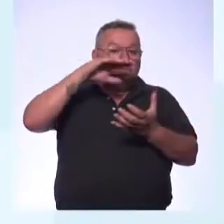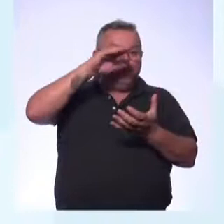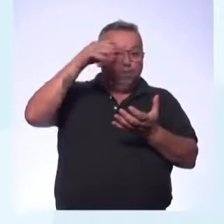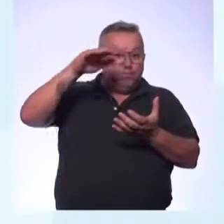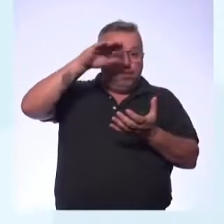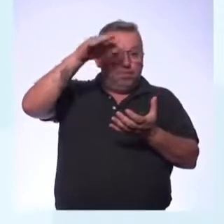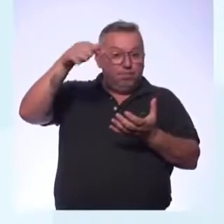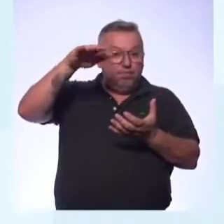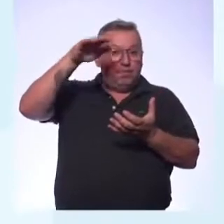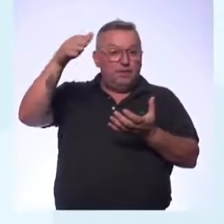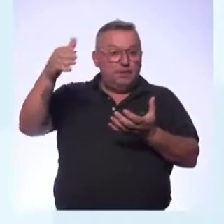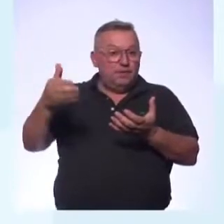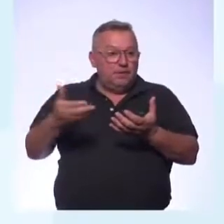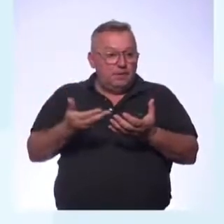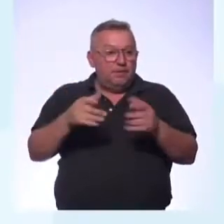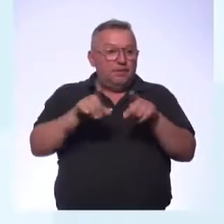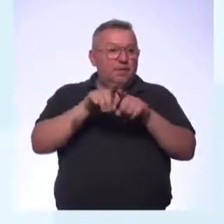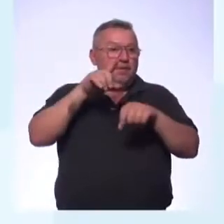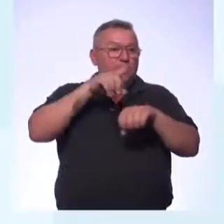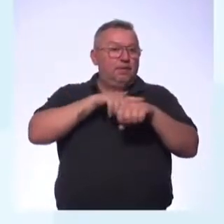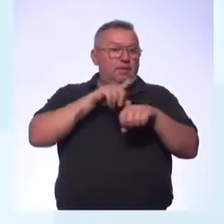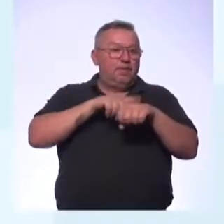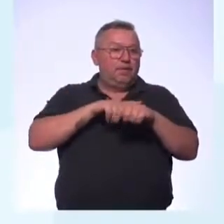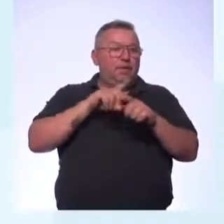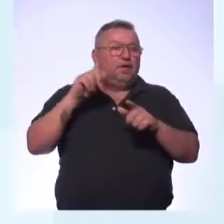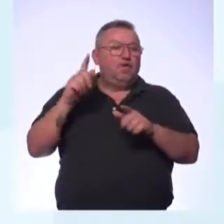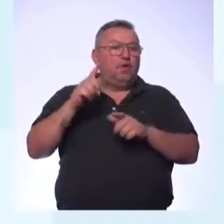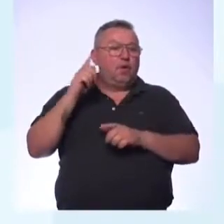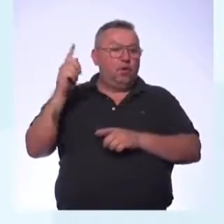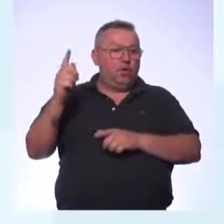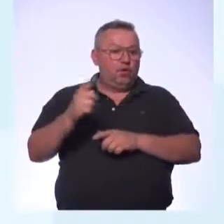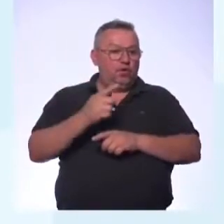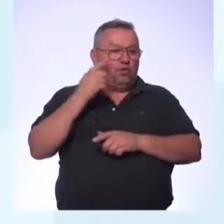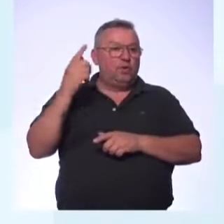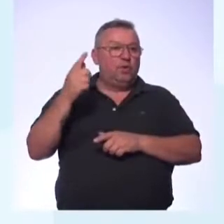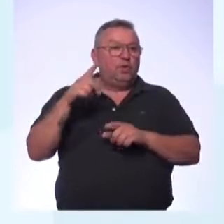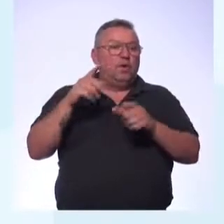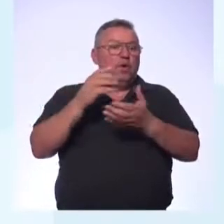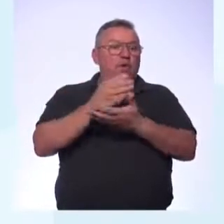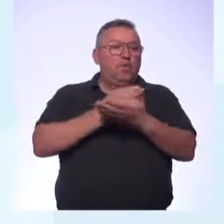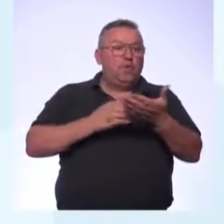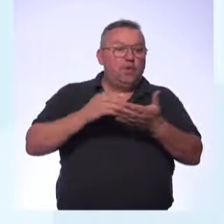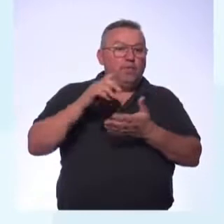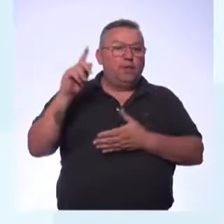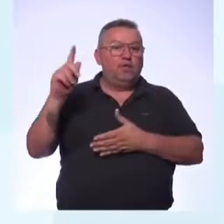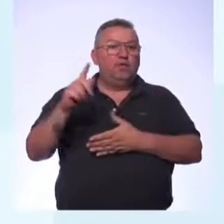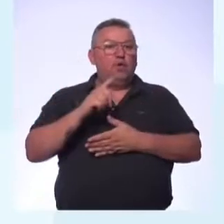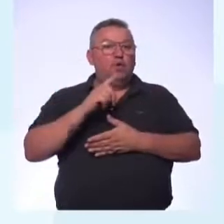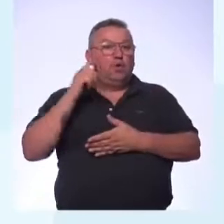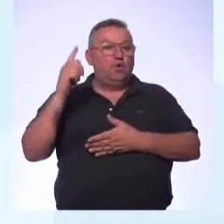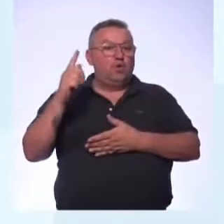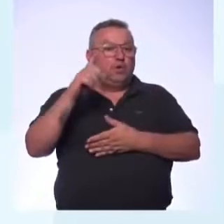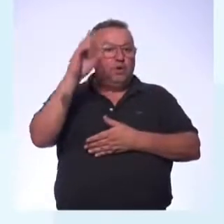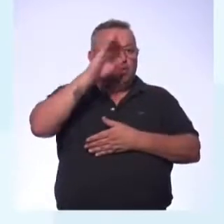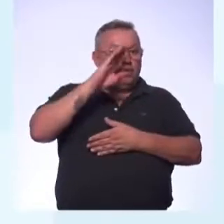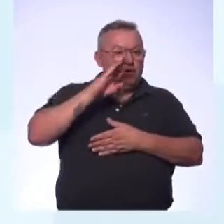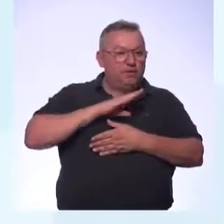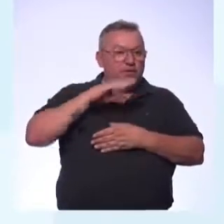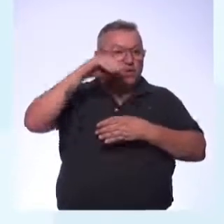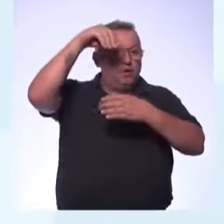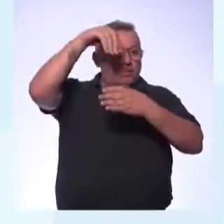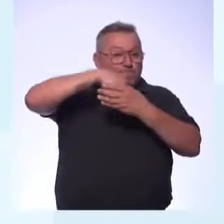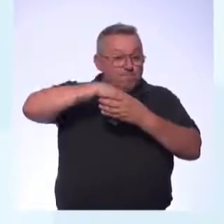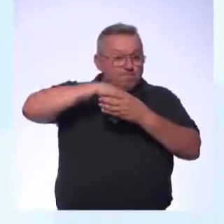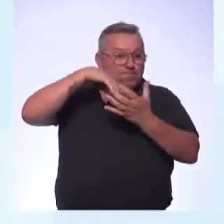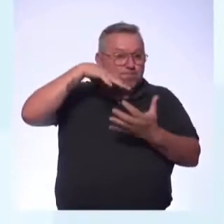terrestres, né, a escala do tempo geológico, né, o mapa da geologia do Brasil, a estrutura interna